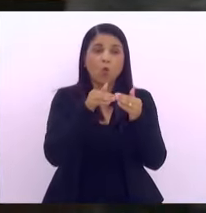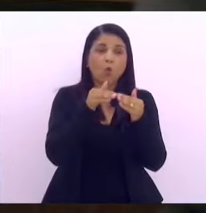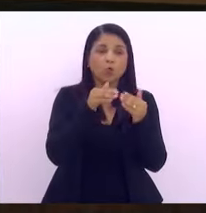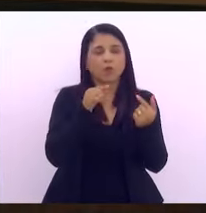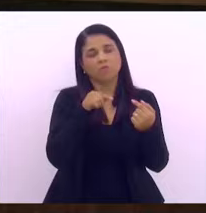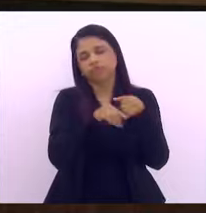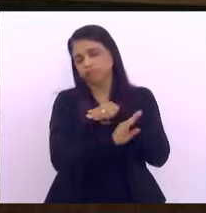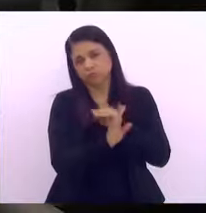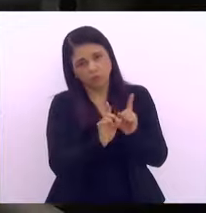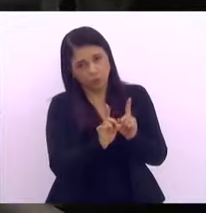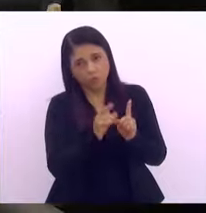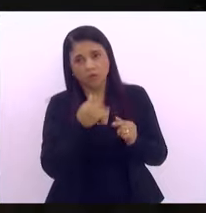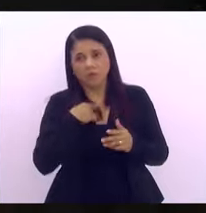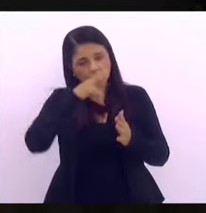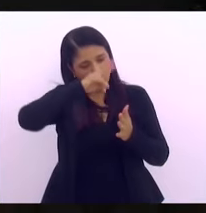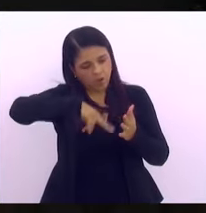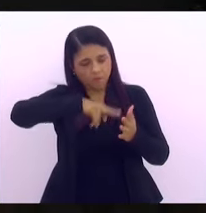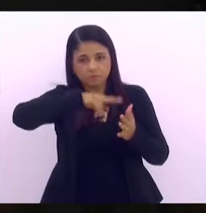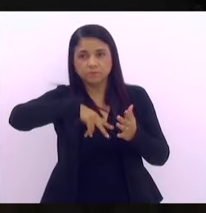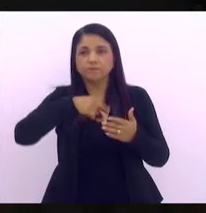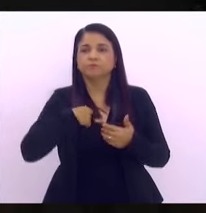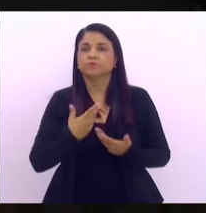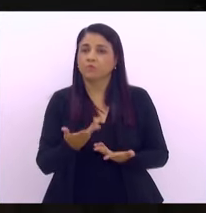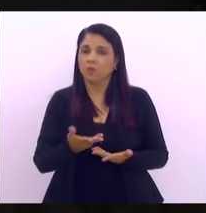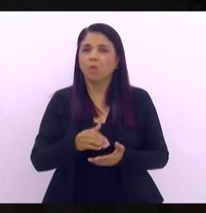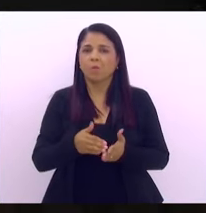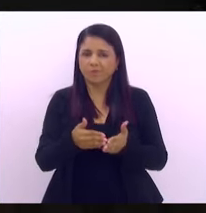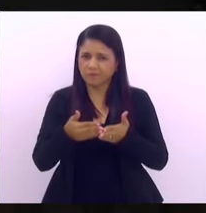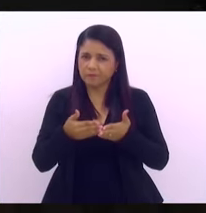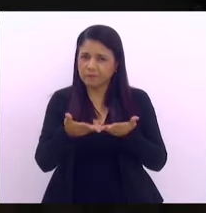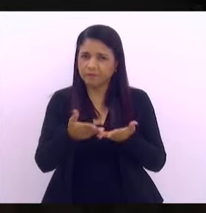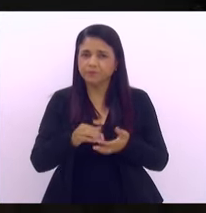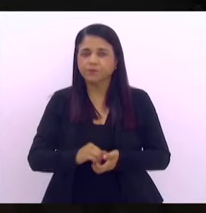não. Por gentileza.